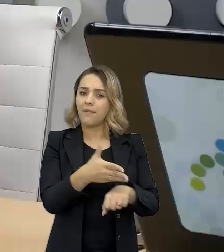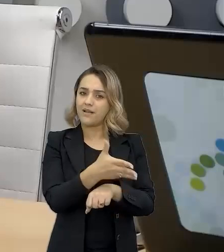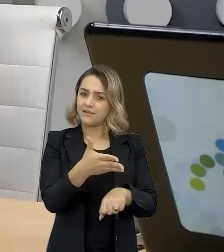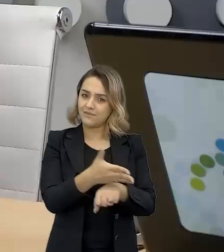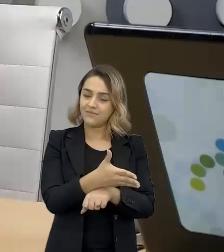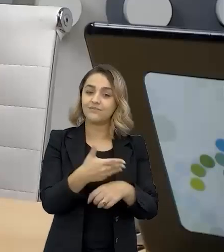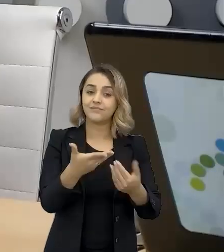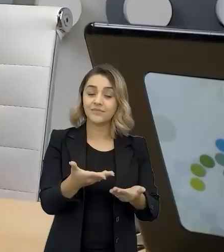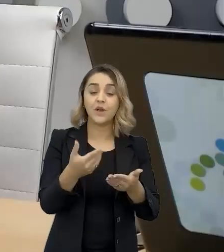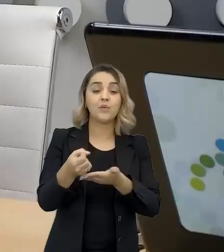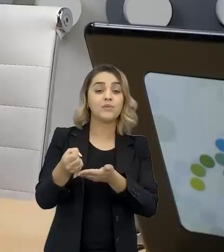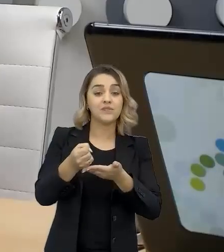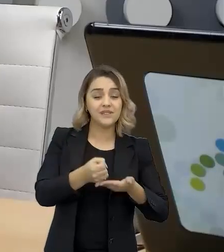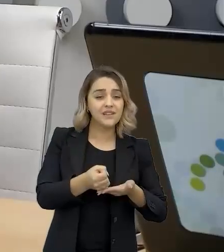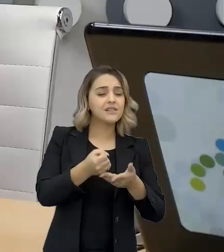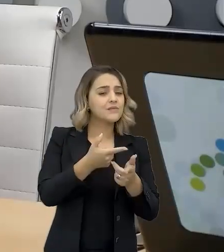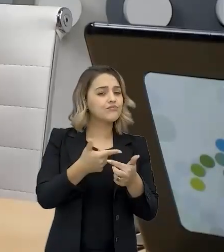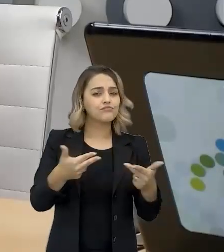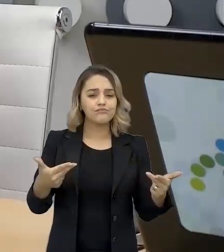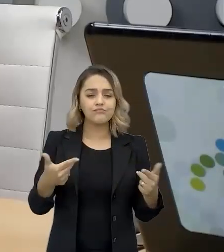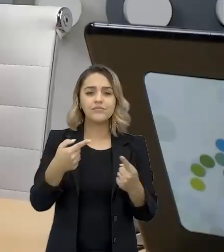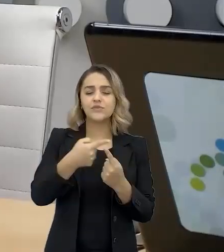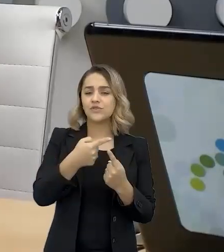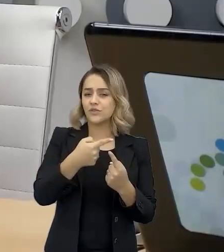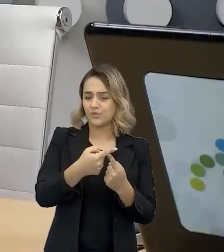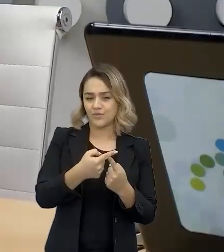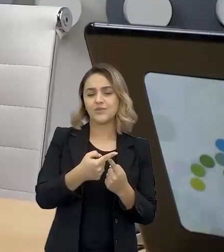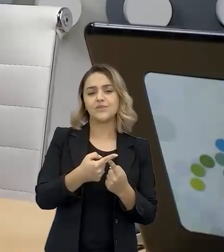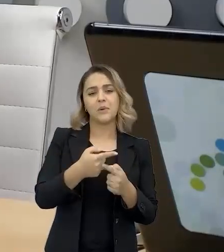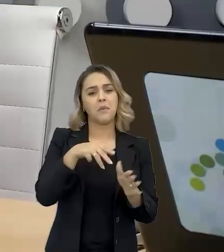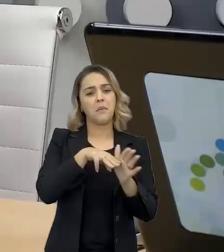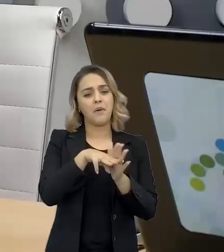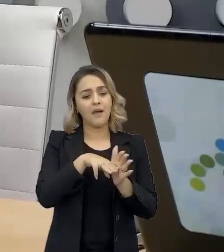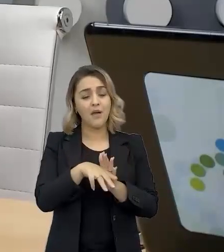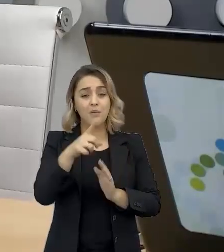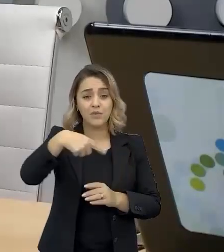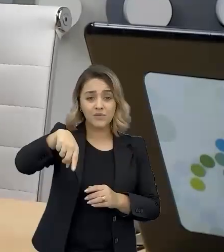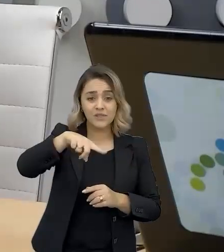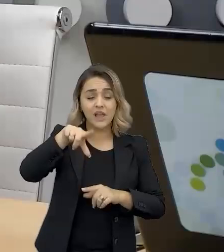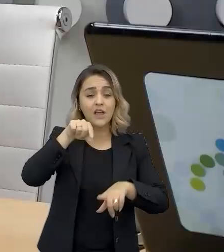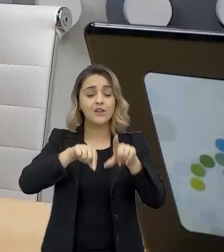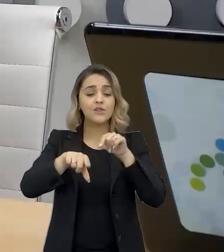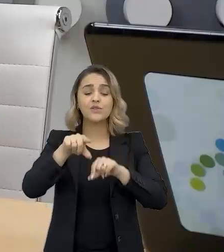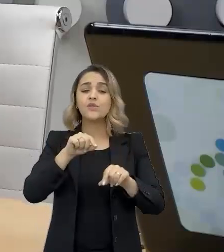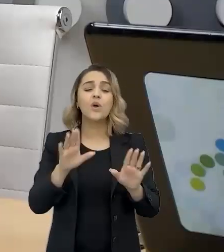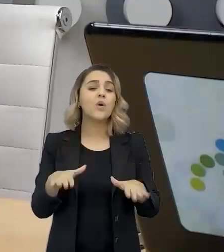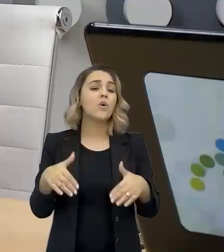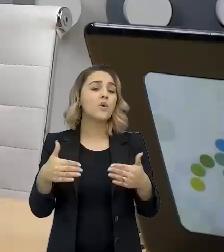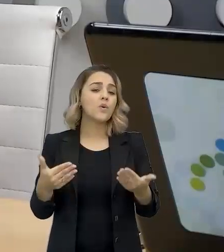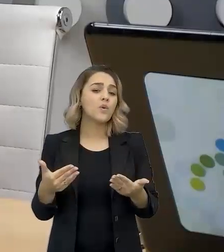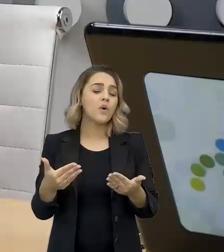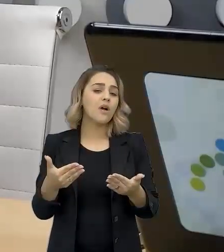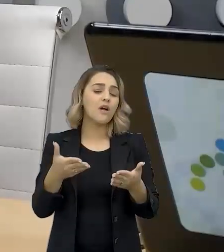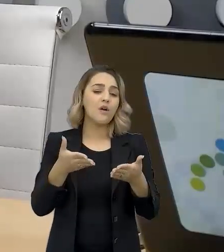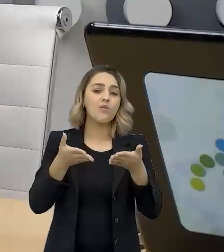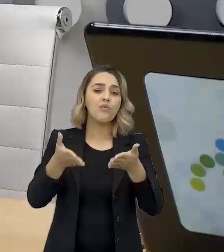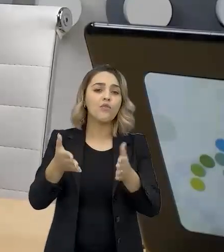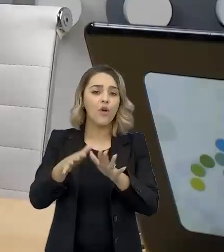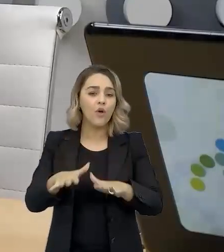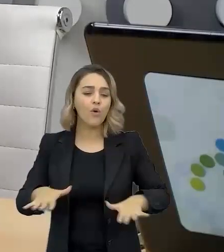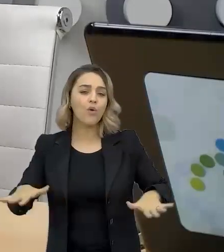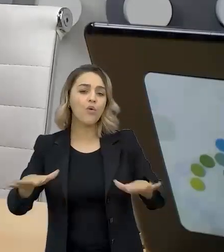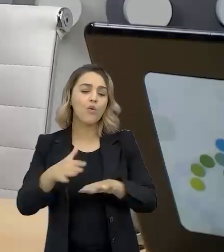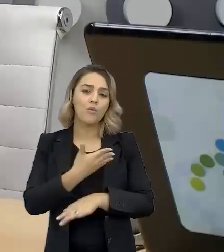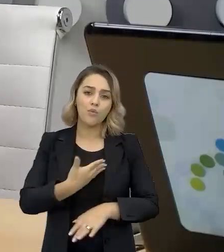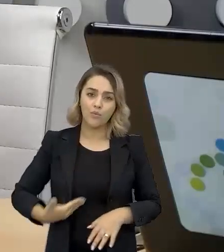estamos trazendo para vocês vários tipos de metodologias, para vocês estarem escolhendo qual que é melhor para o seu público, qual que você